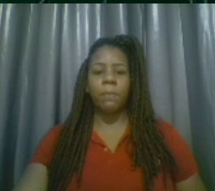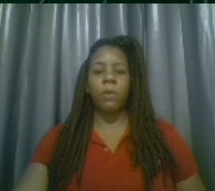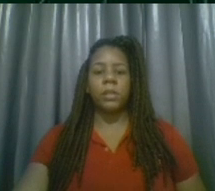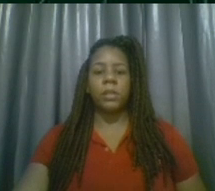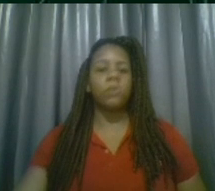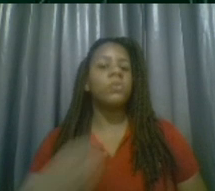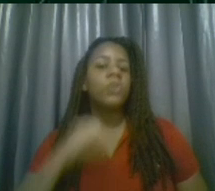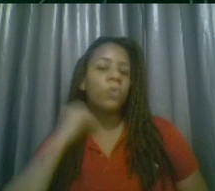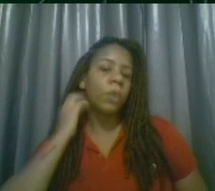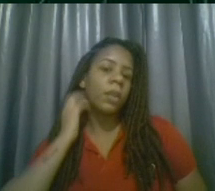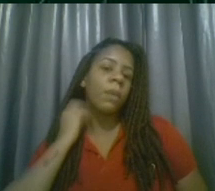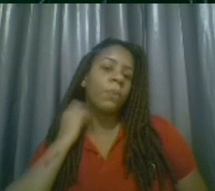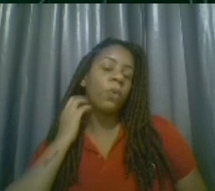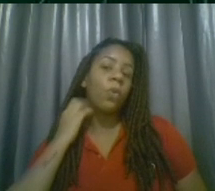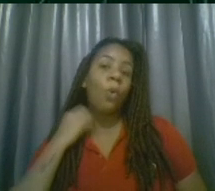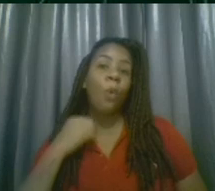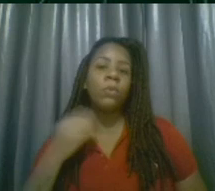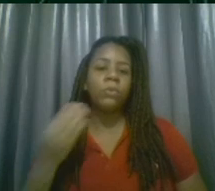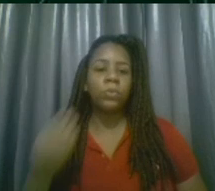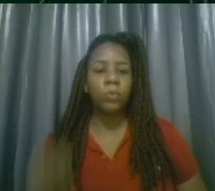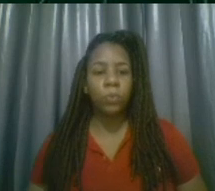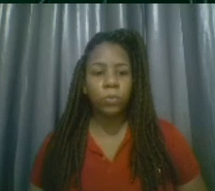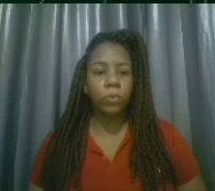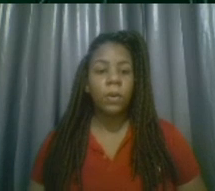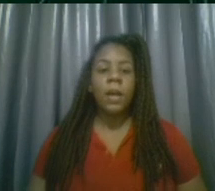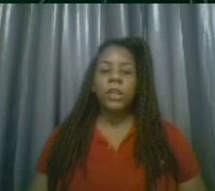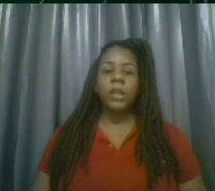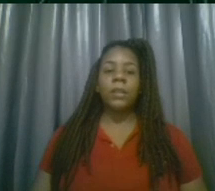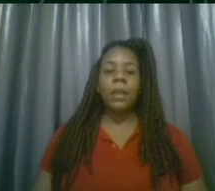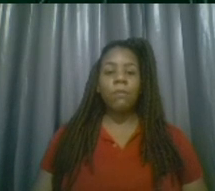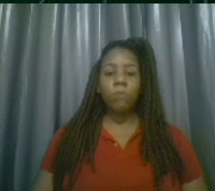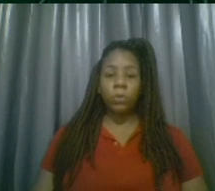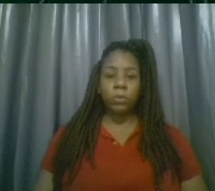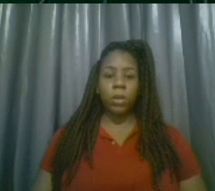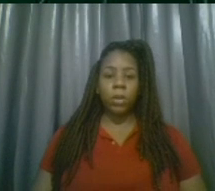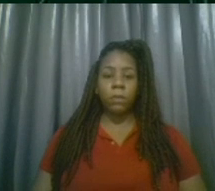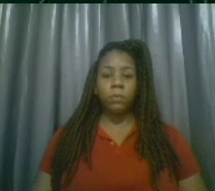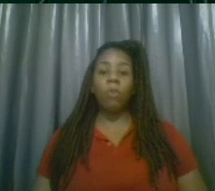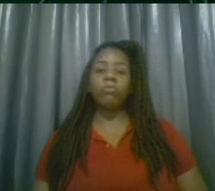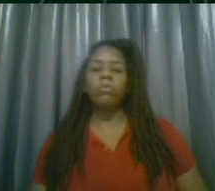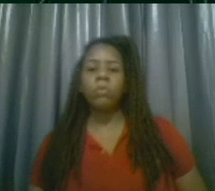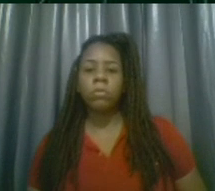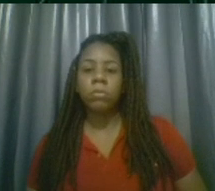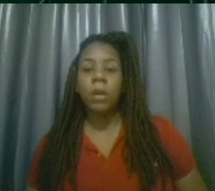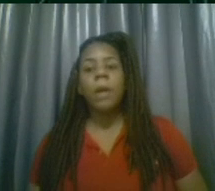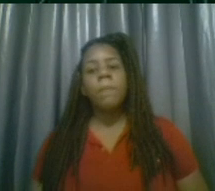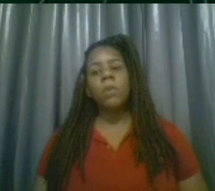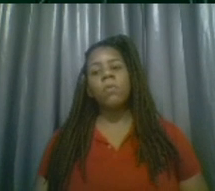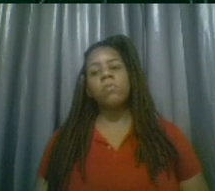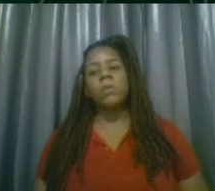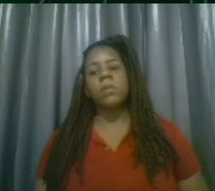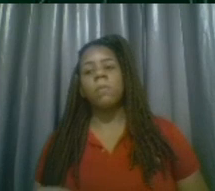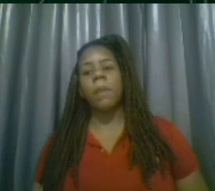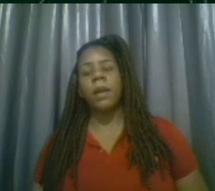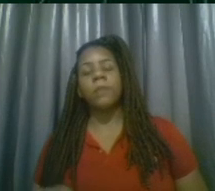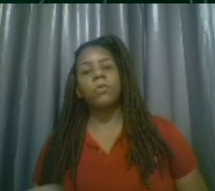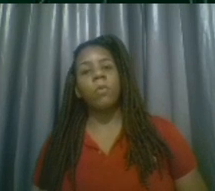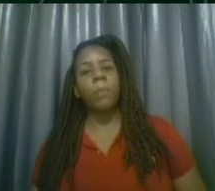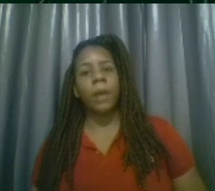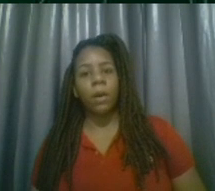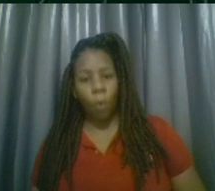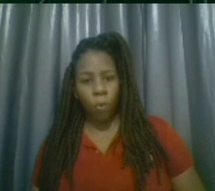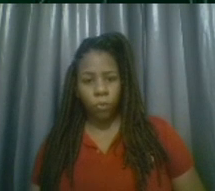mas pode ser substituída por contudo. Já tenho muitos livros, contudo, não consigo parar